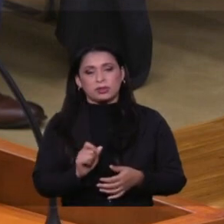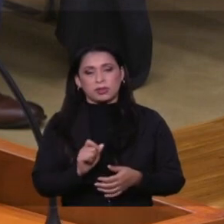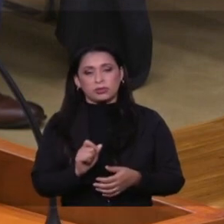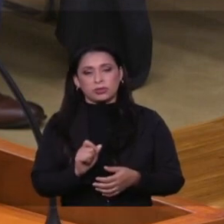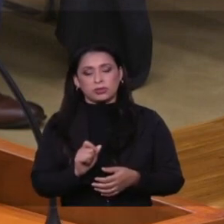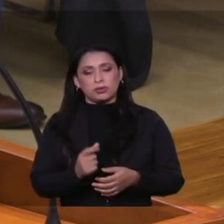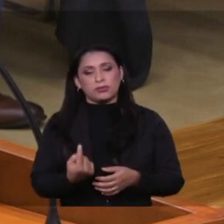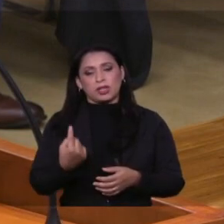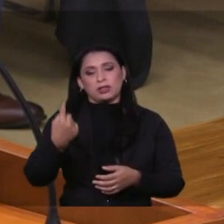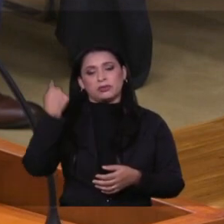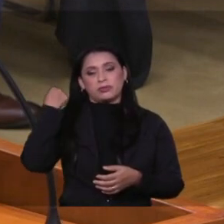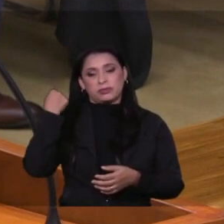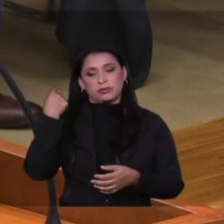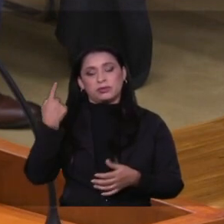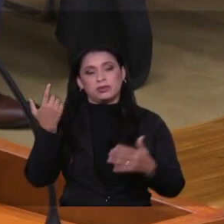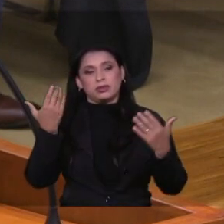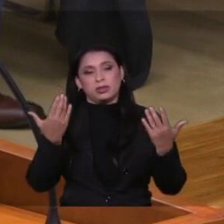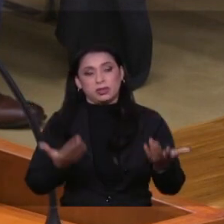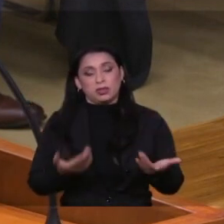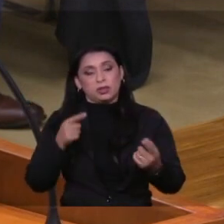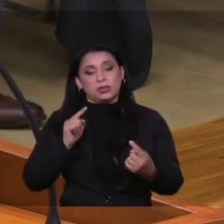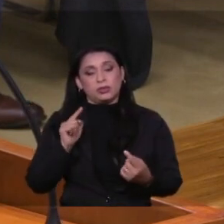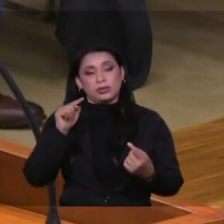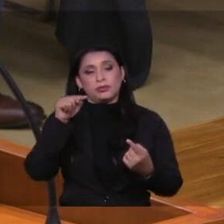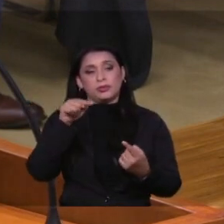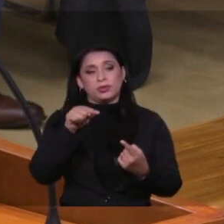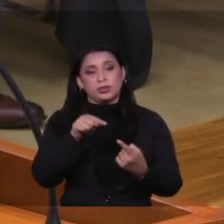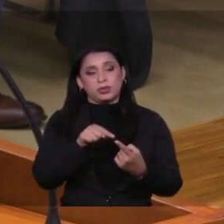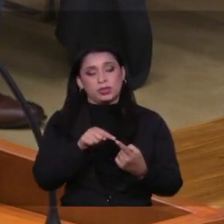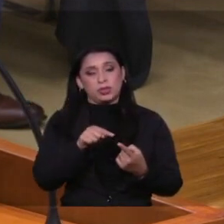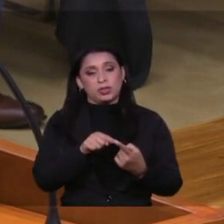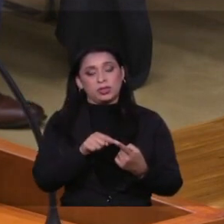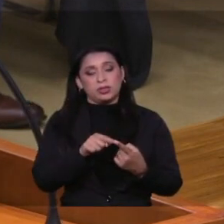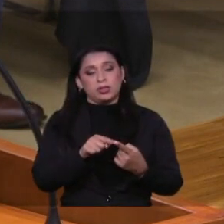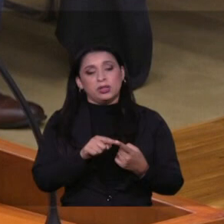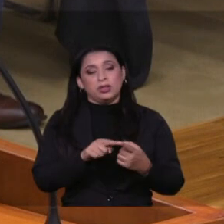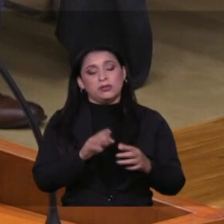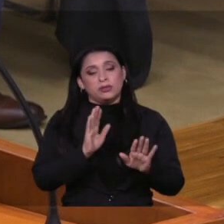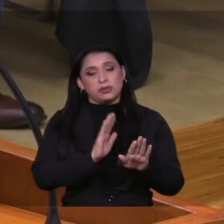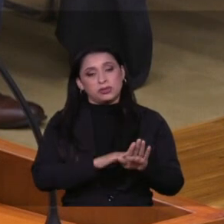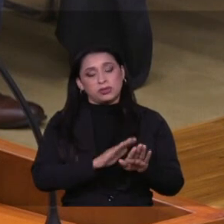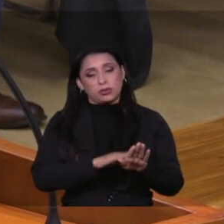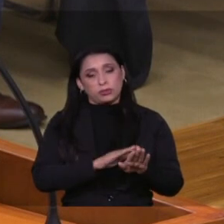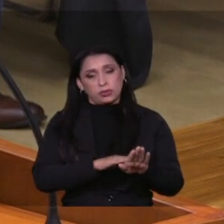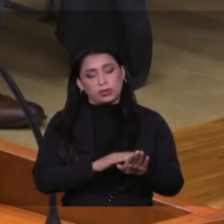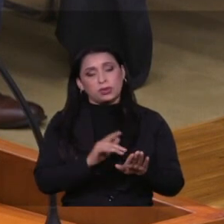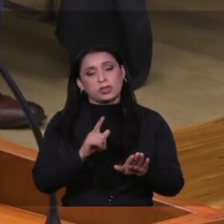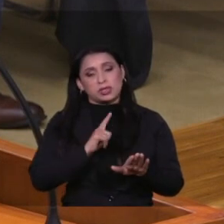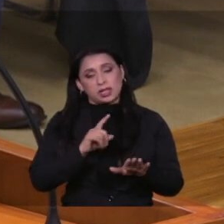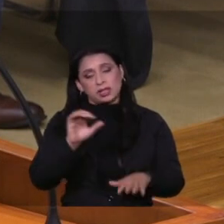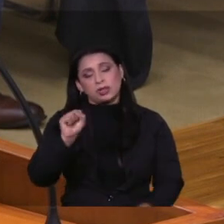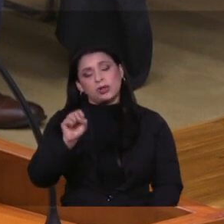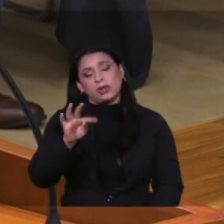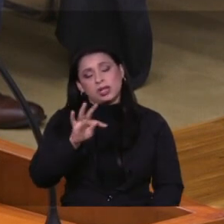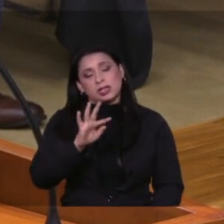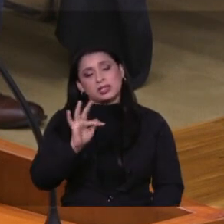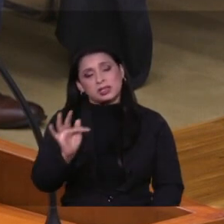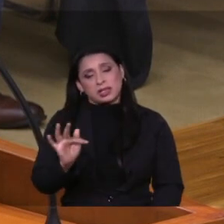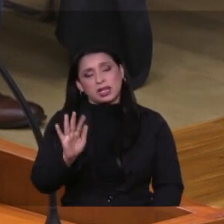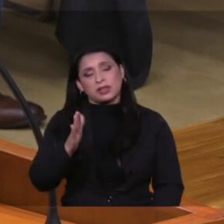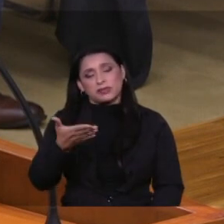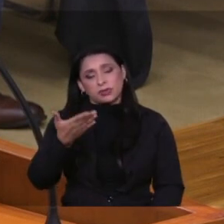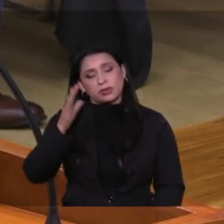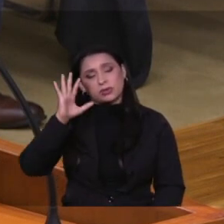foto daquele momento. E o objetivo dos autores aqui é justamente que a Suprema Corte, ao